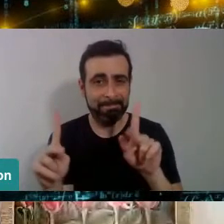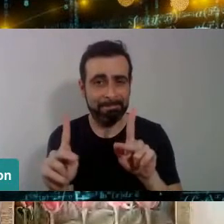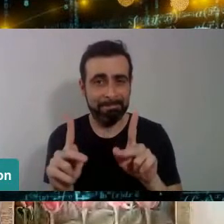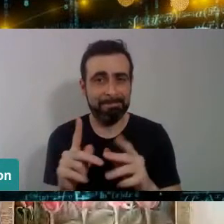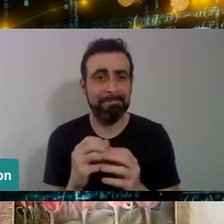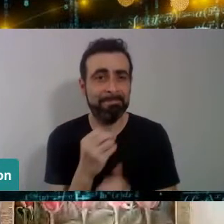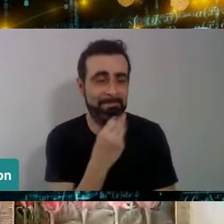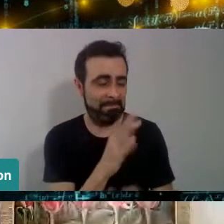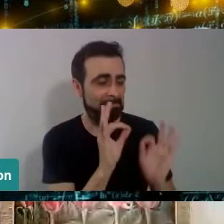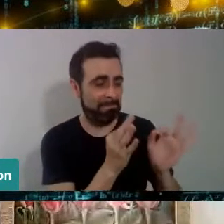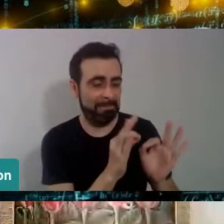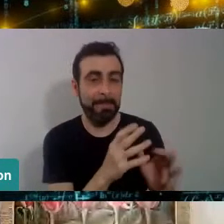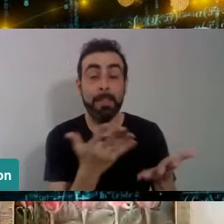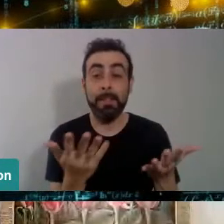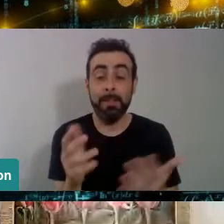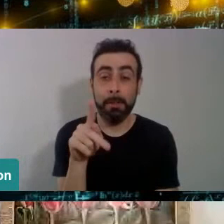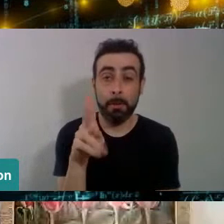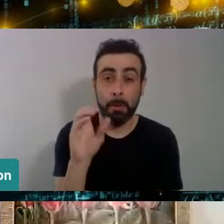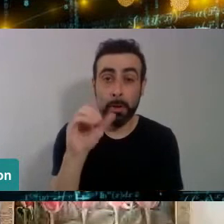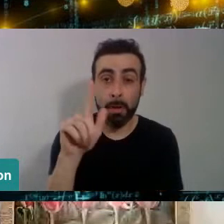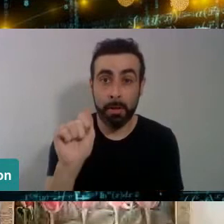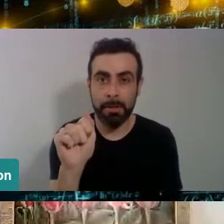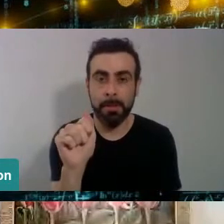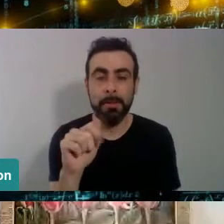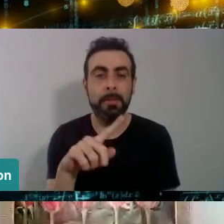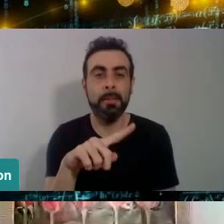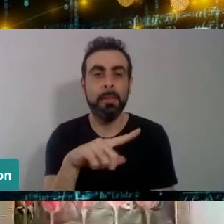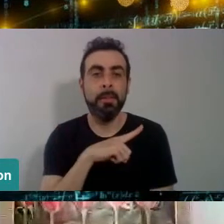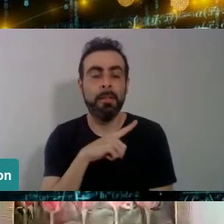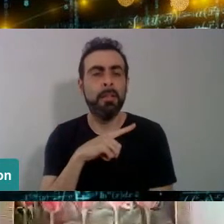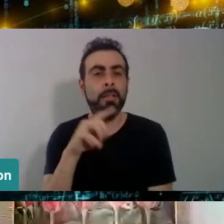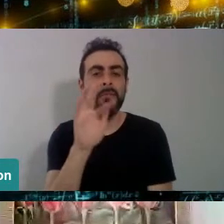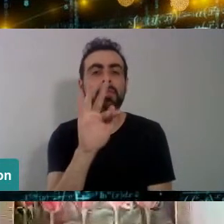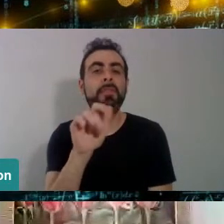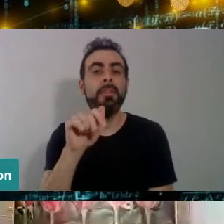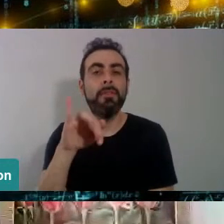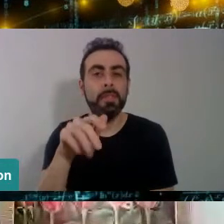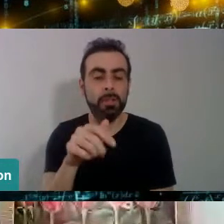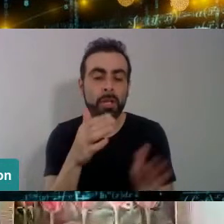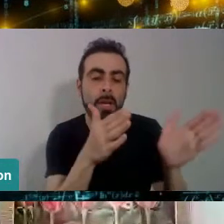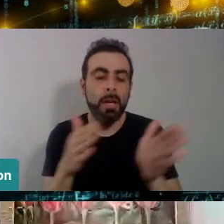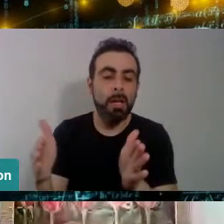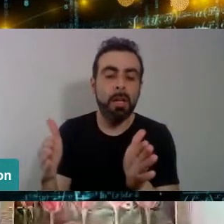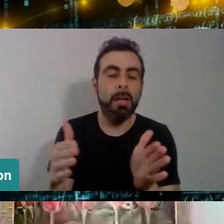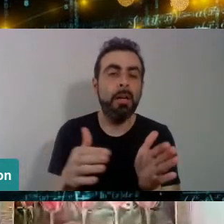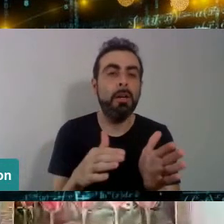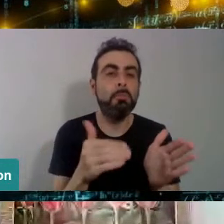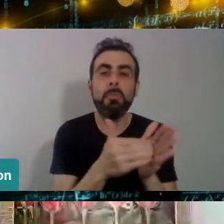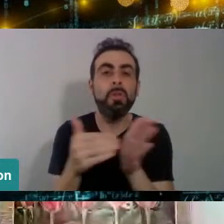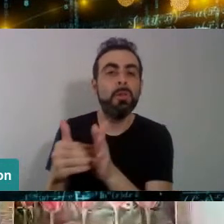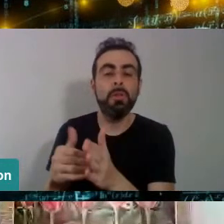bom. E o Koga, você ficou lá na Fafisa até quando?